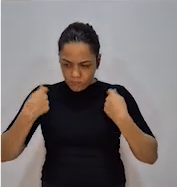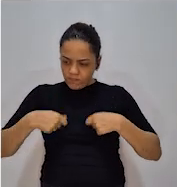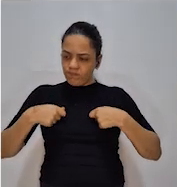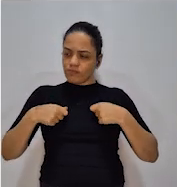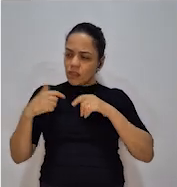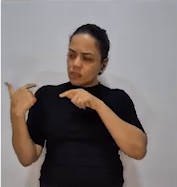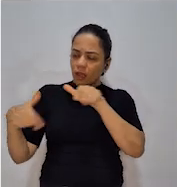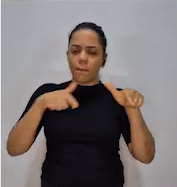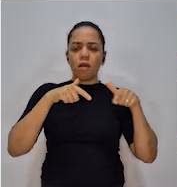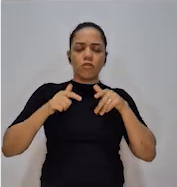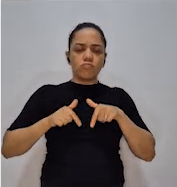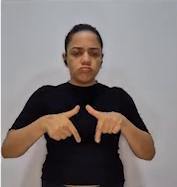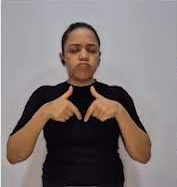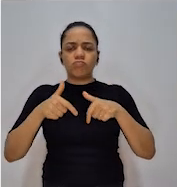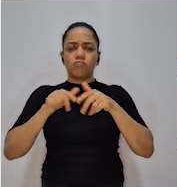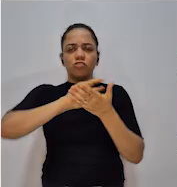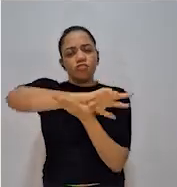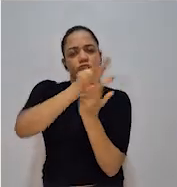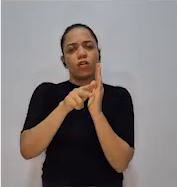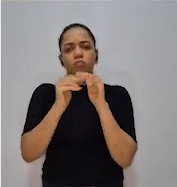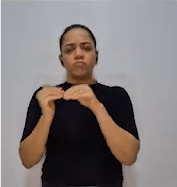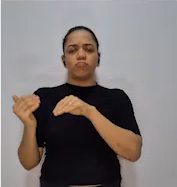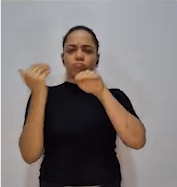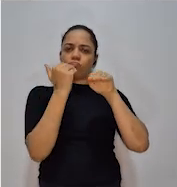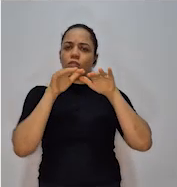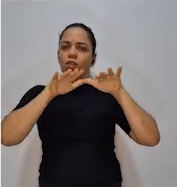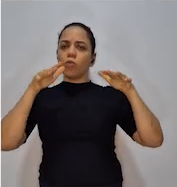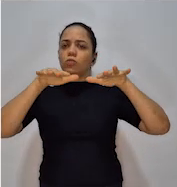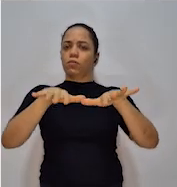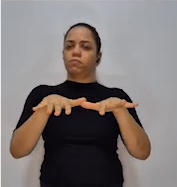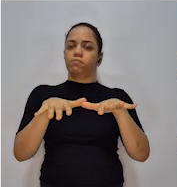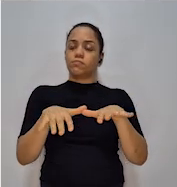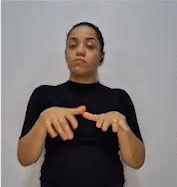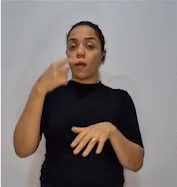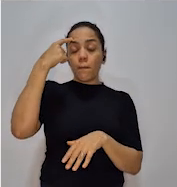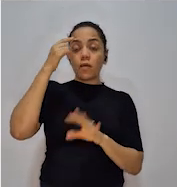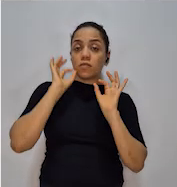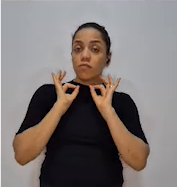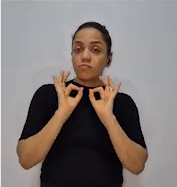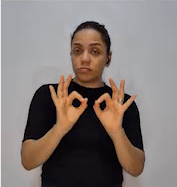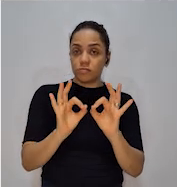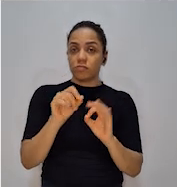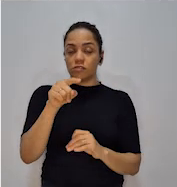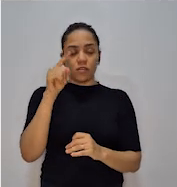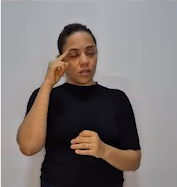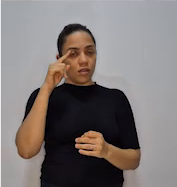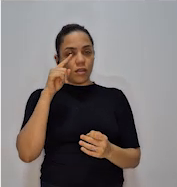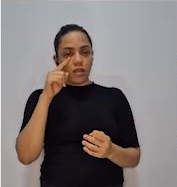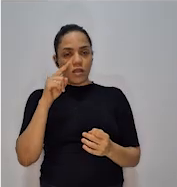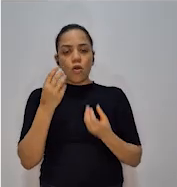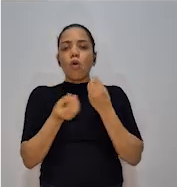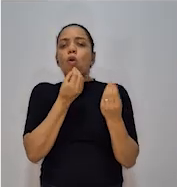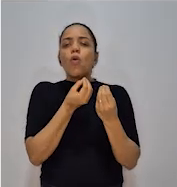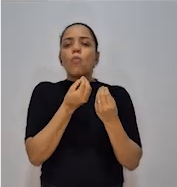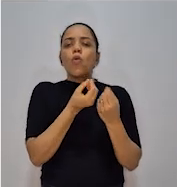encontro presencial, a ideia é a gente aprofundar ainda mais do que se tratam essas letras e como elas ajudam que a gente realmente